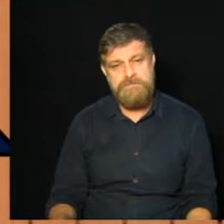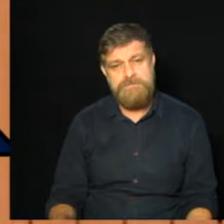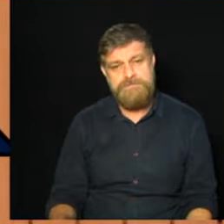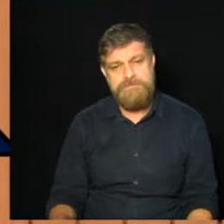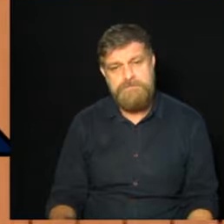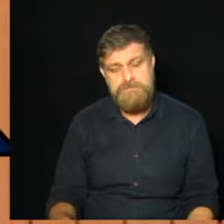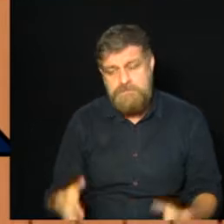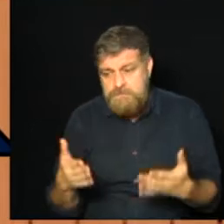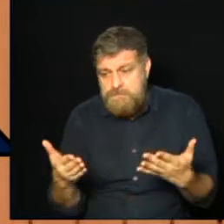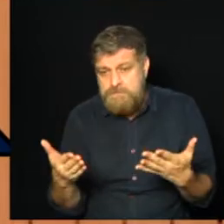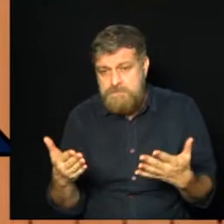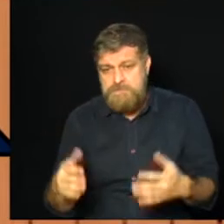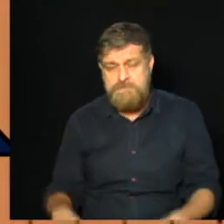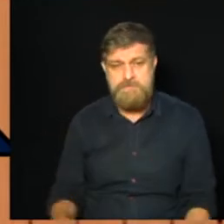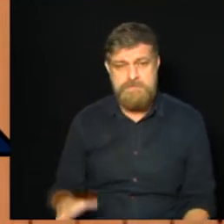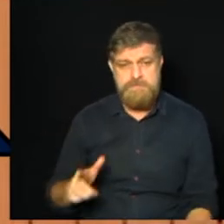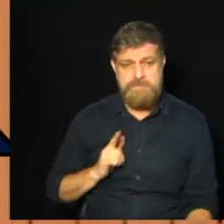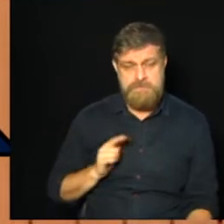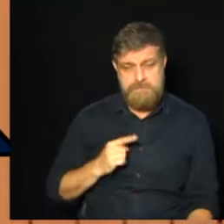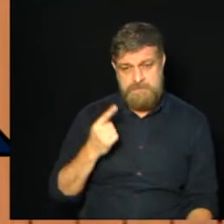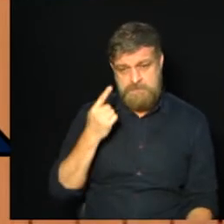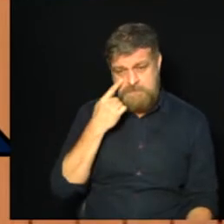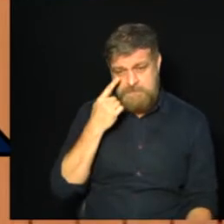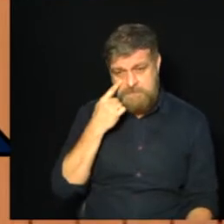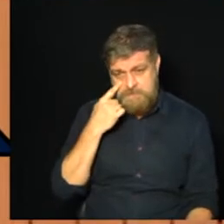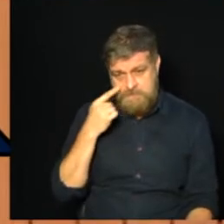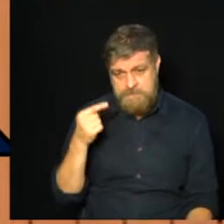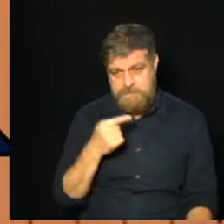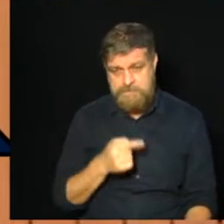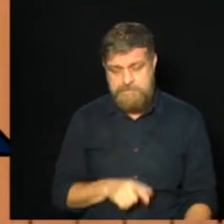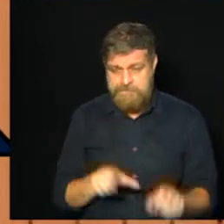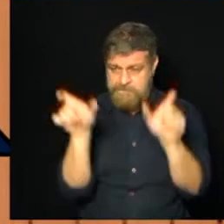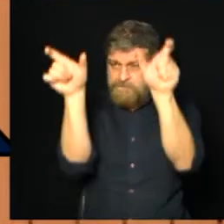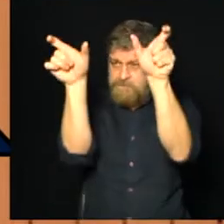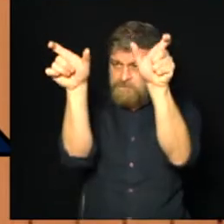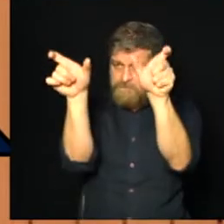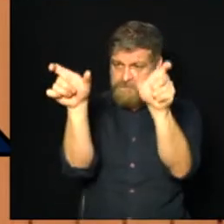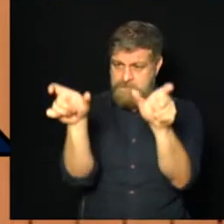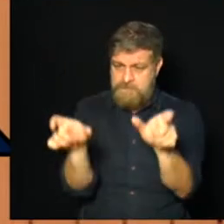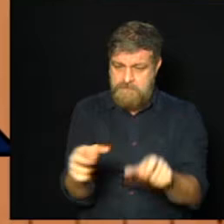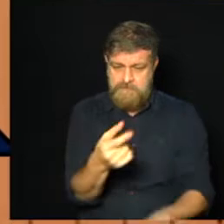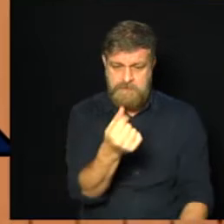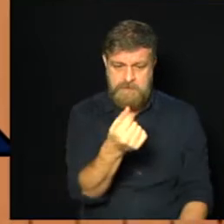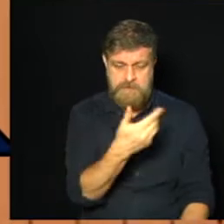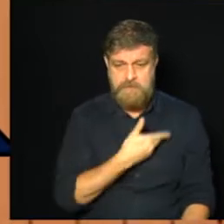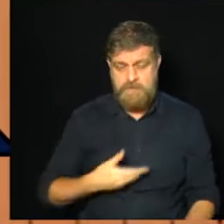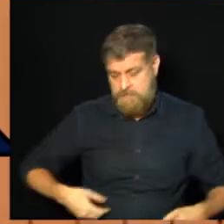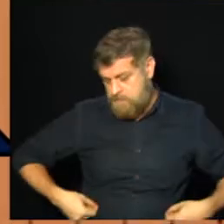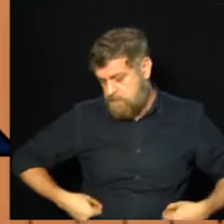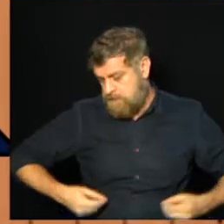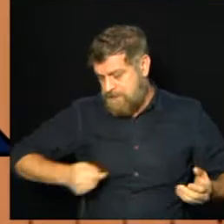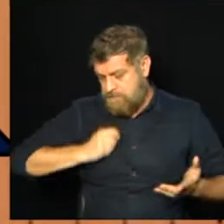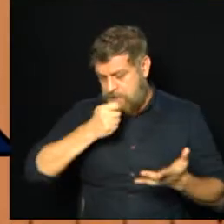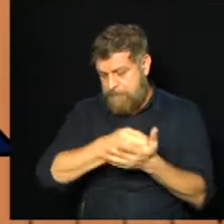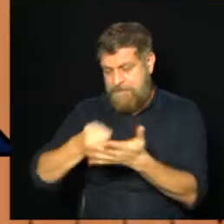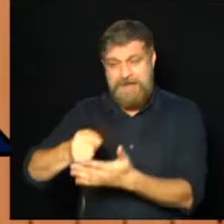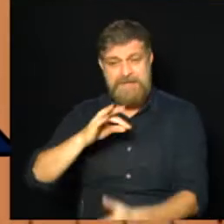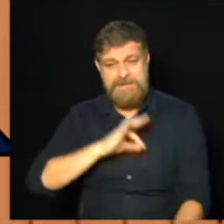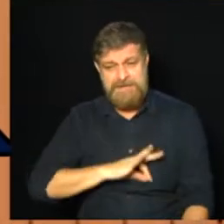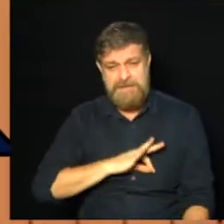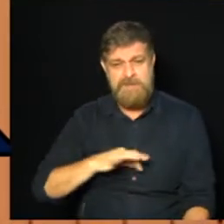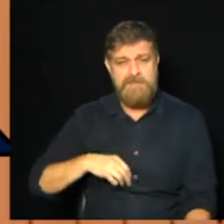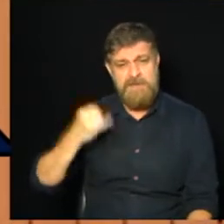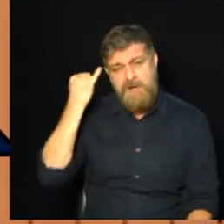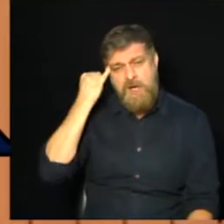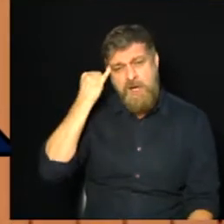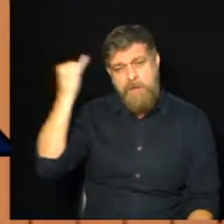ano. Então, vejam, mesmo assim, do ponto de vista do custo, porque existe uma ideia